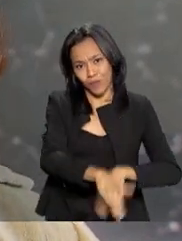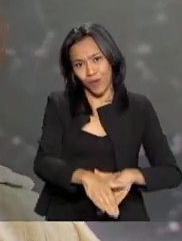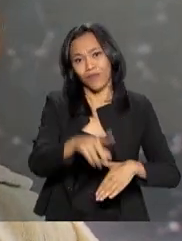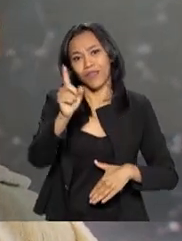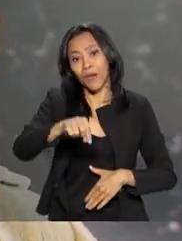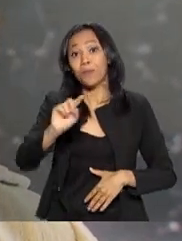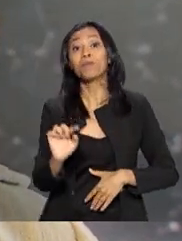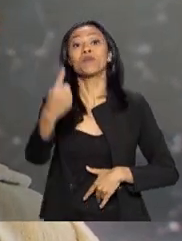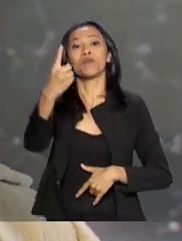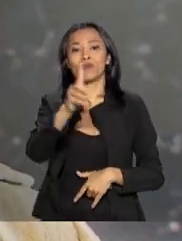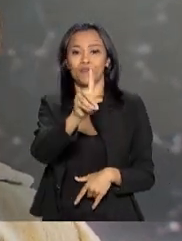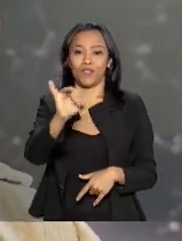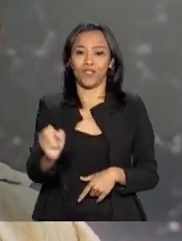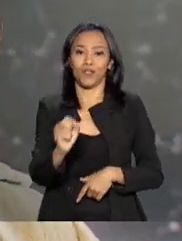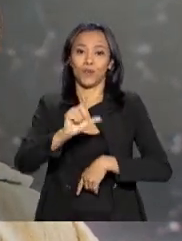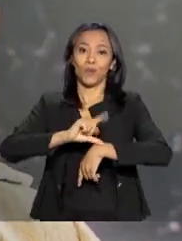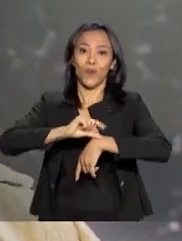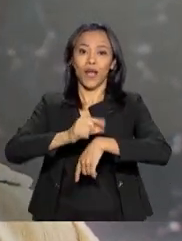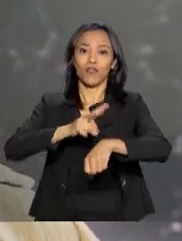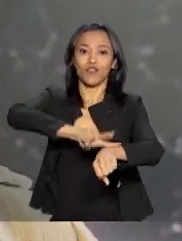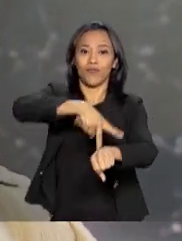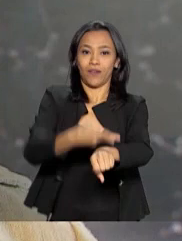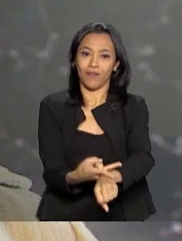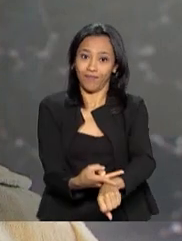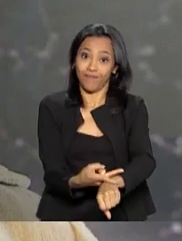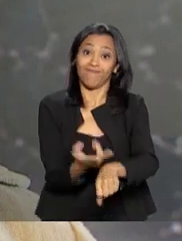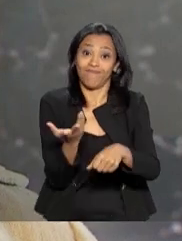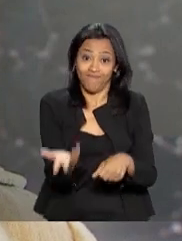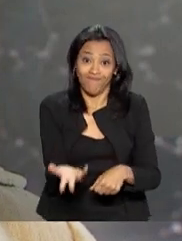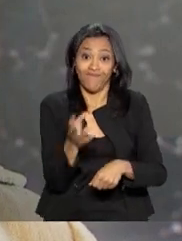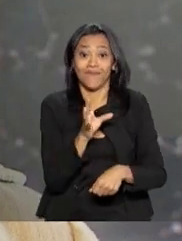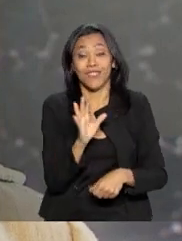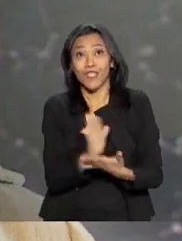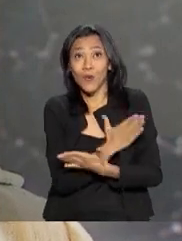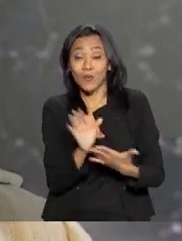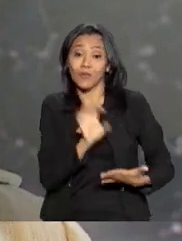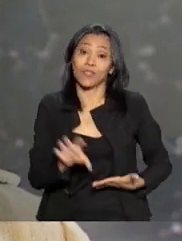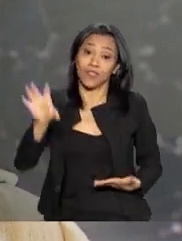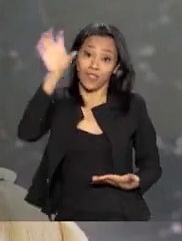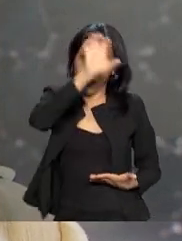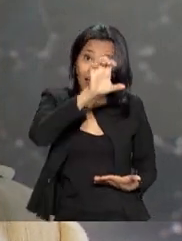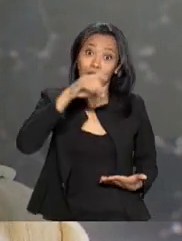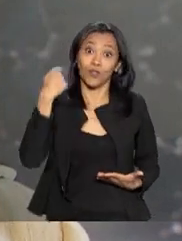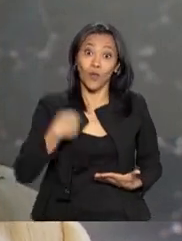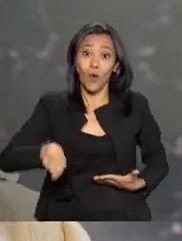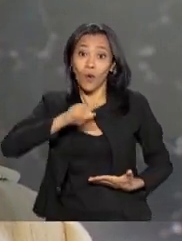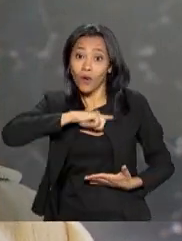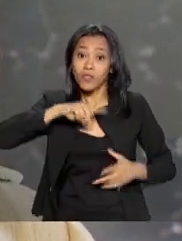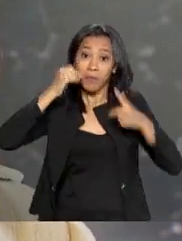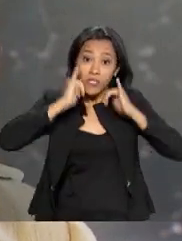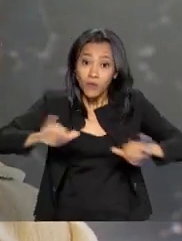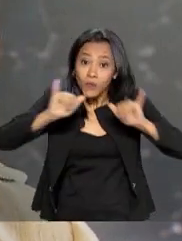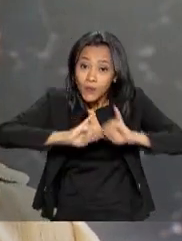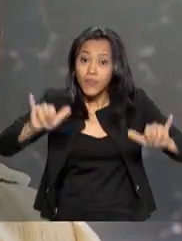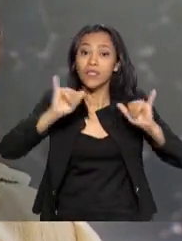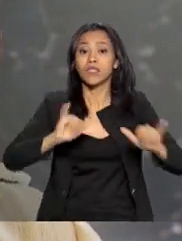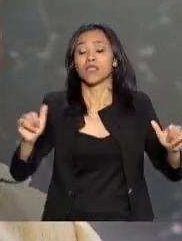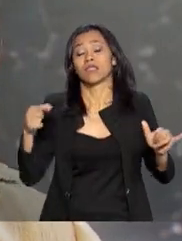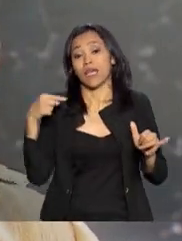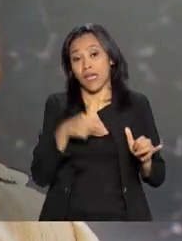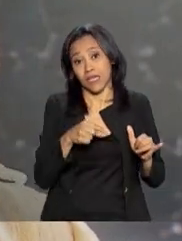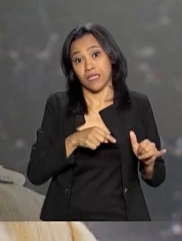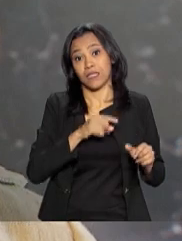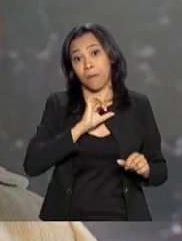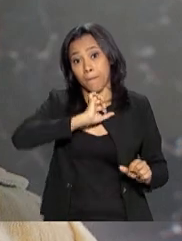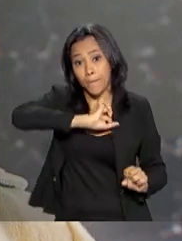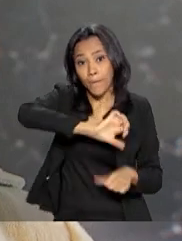do horário de verão é em alguns unidades da federação então nós estamos focando bastante nisso com essa mudança foi muito oportuna